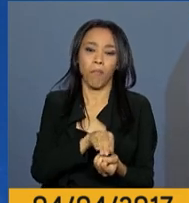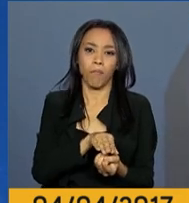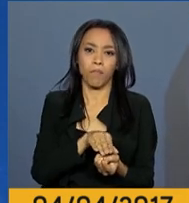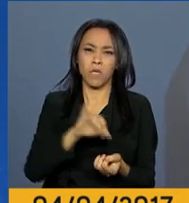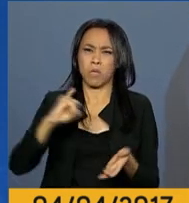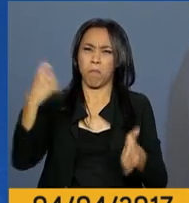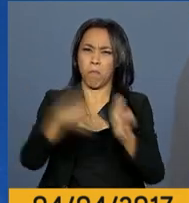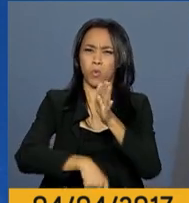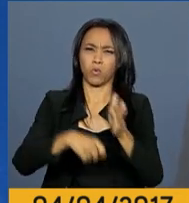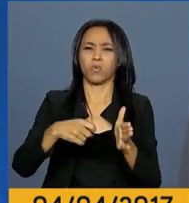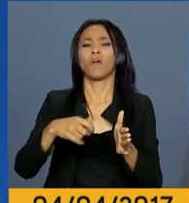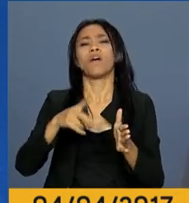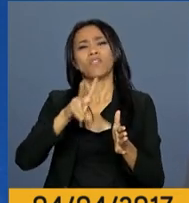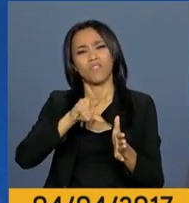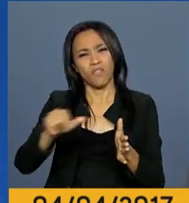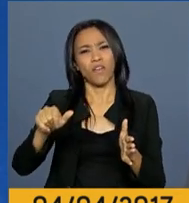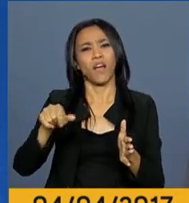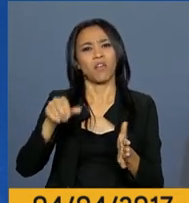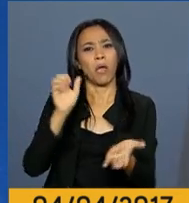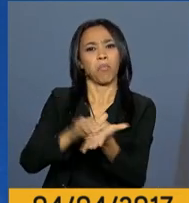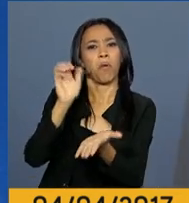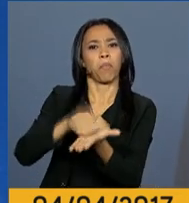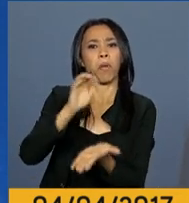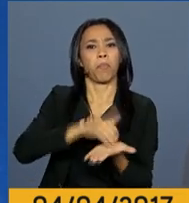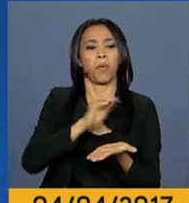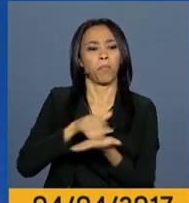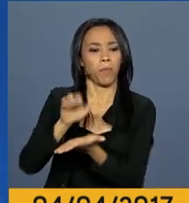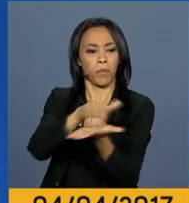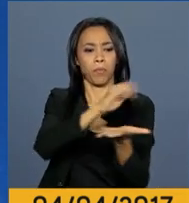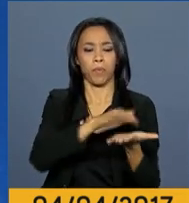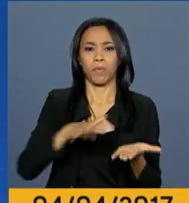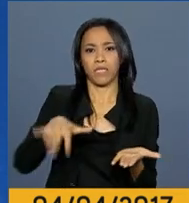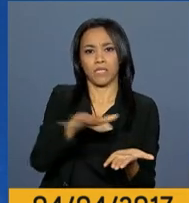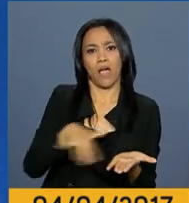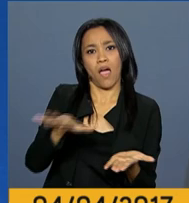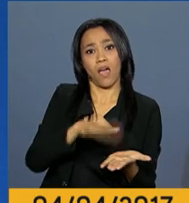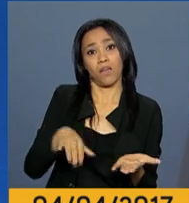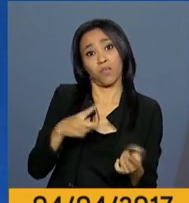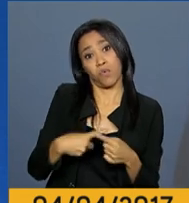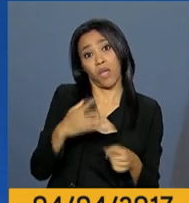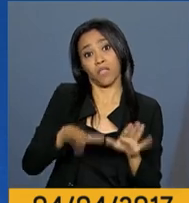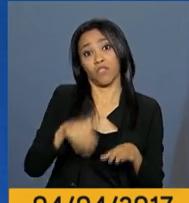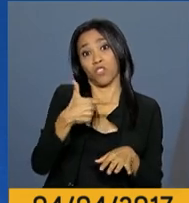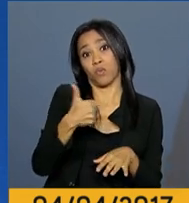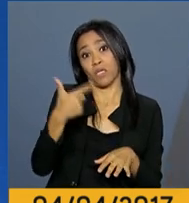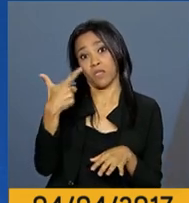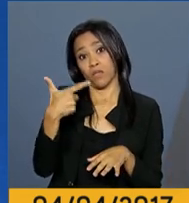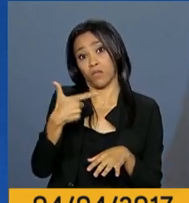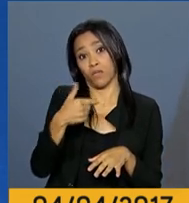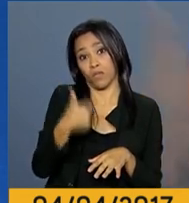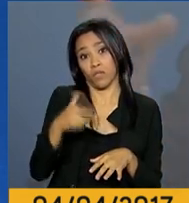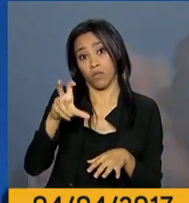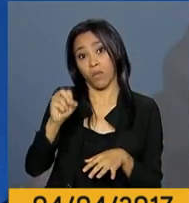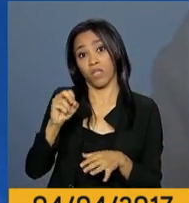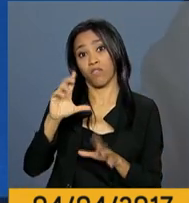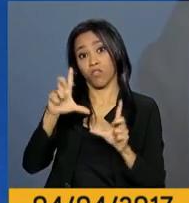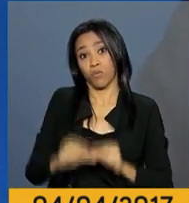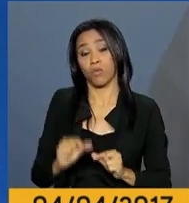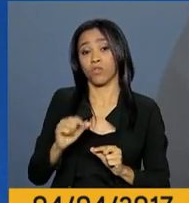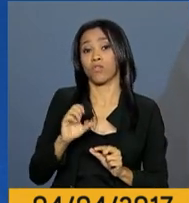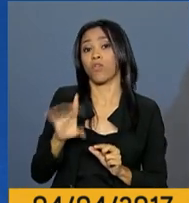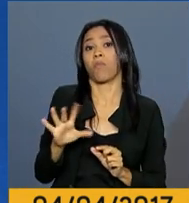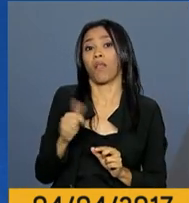mais à frente nós vamos gerar desemprego nesse setor, porque talvez ao invés de 250 você precise só de 10. Né? Então vocês se comprometam